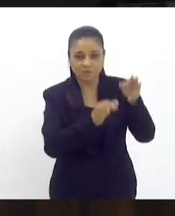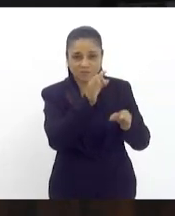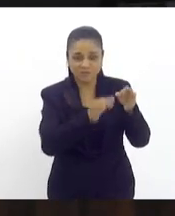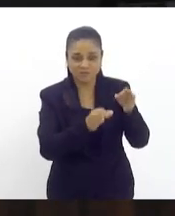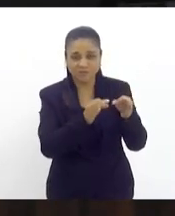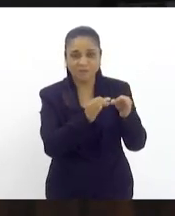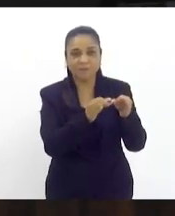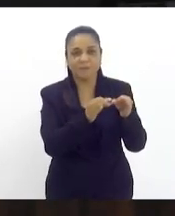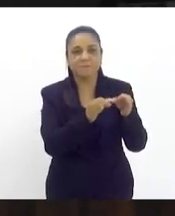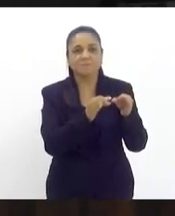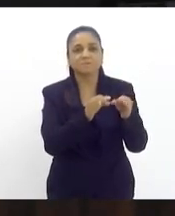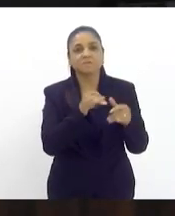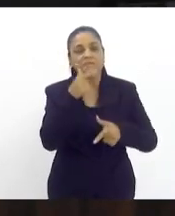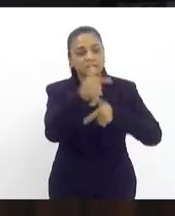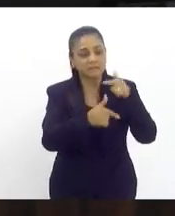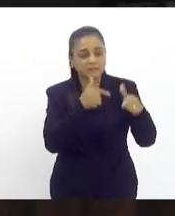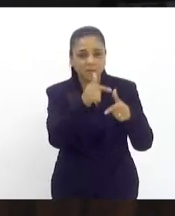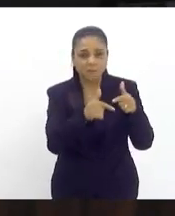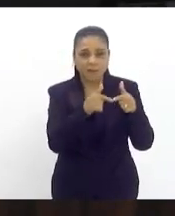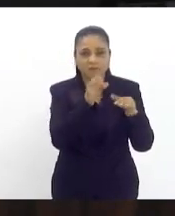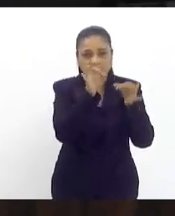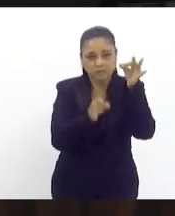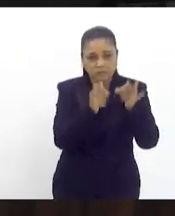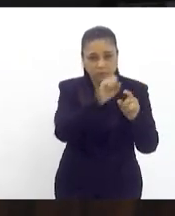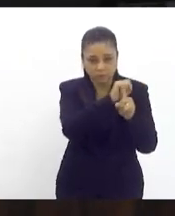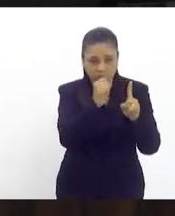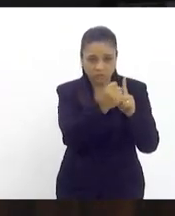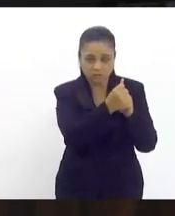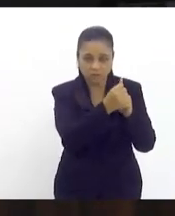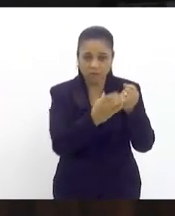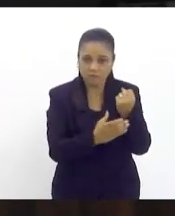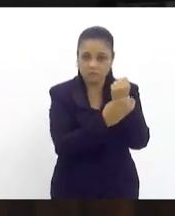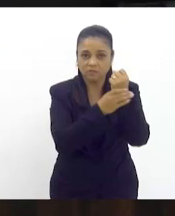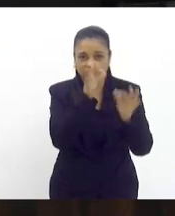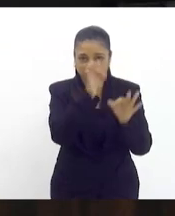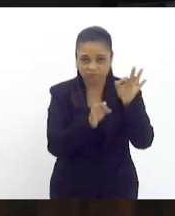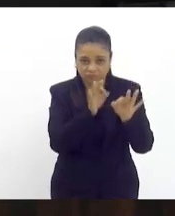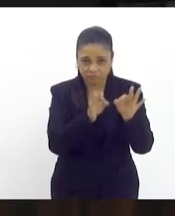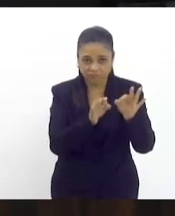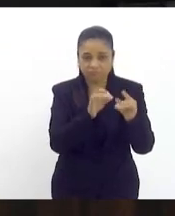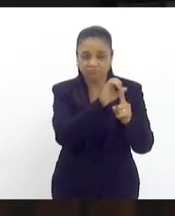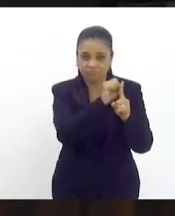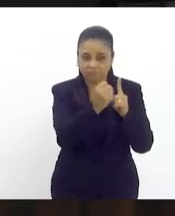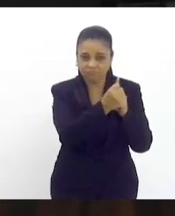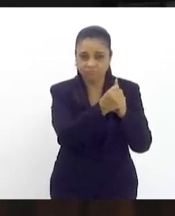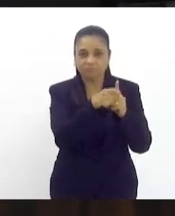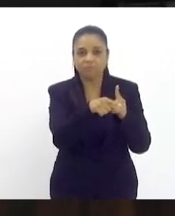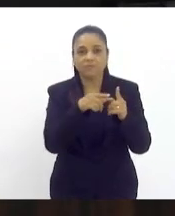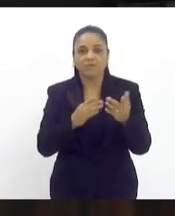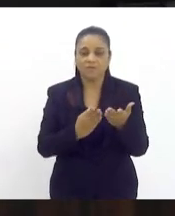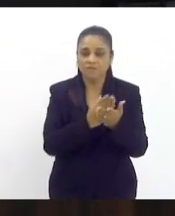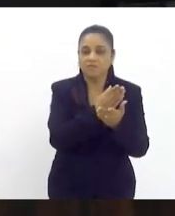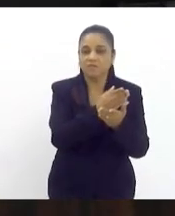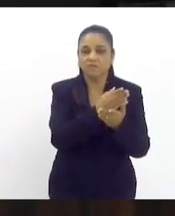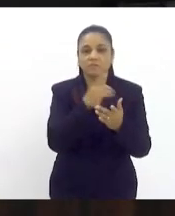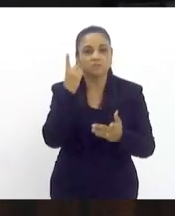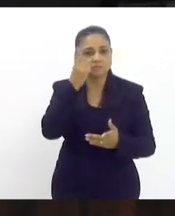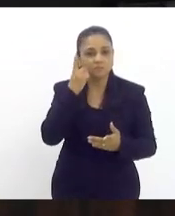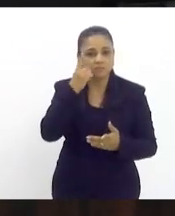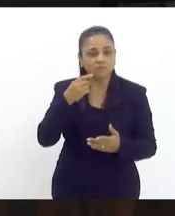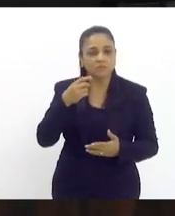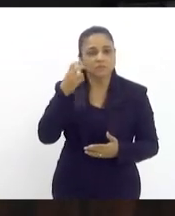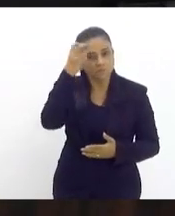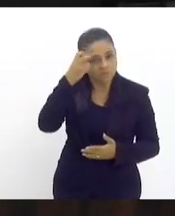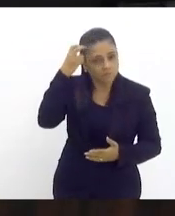juridicidade e de trabalho legislação social e Seguridade Social favorável relatores deputadas Verônica